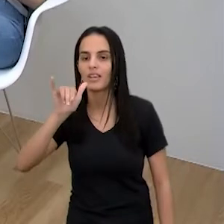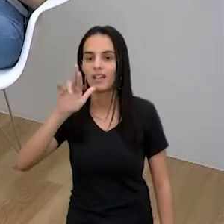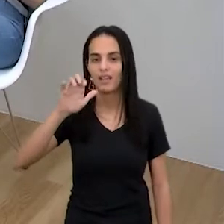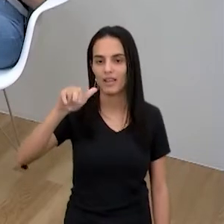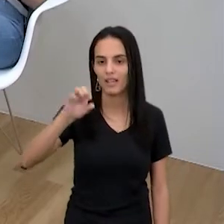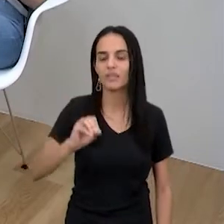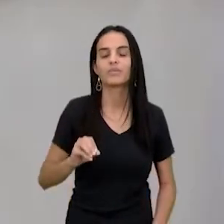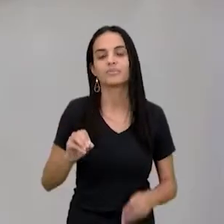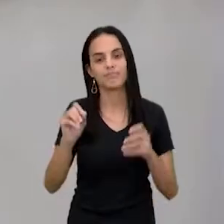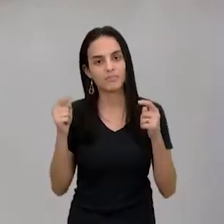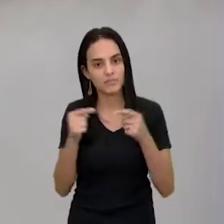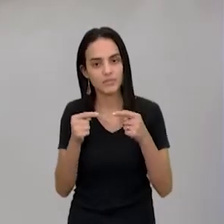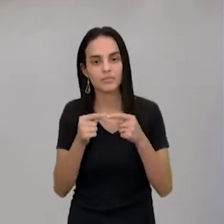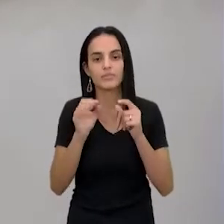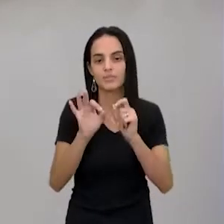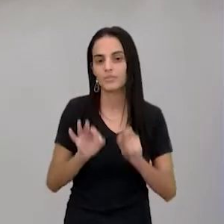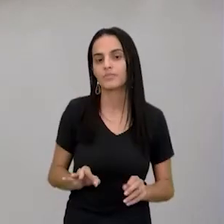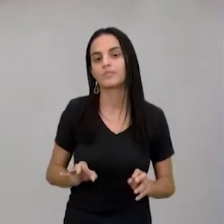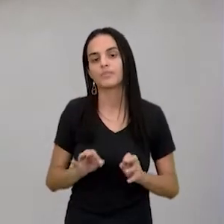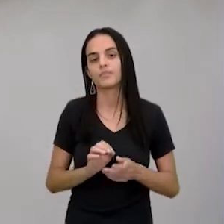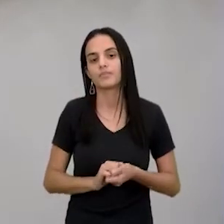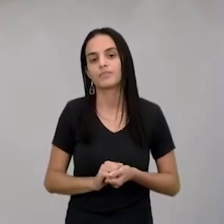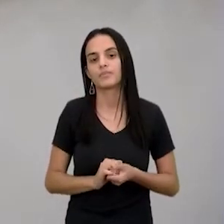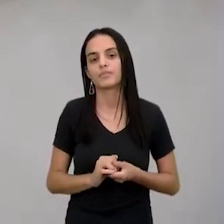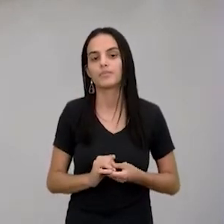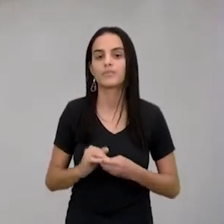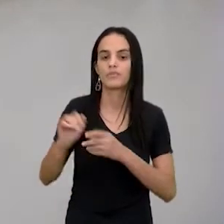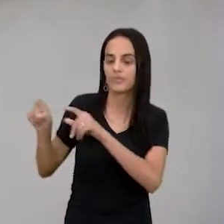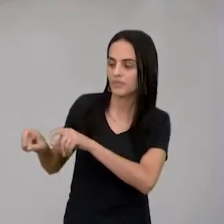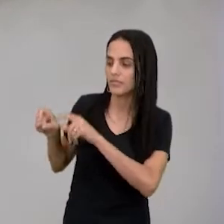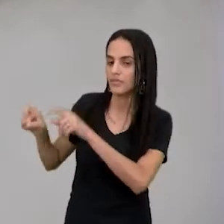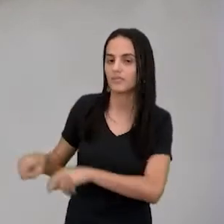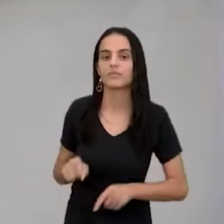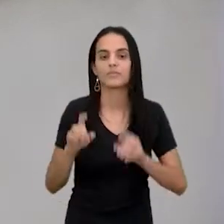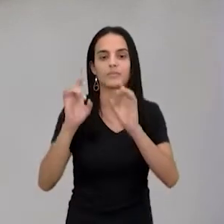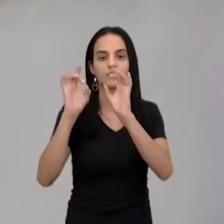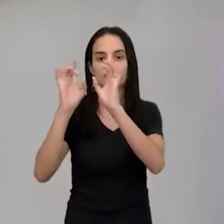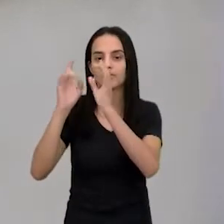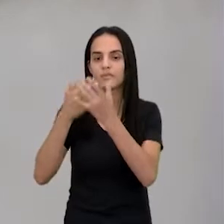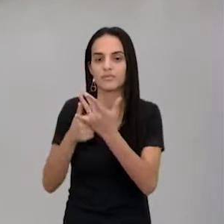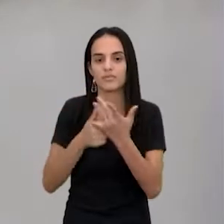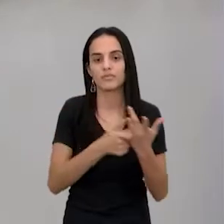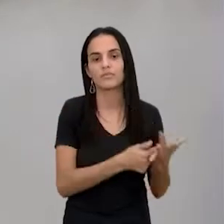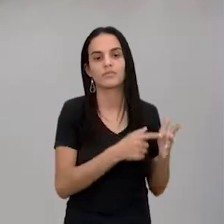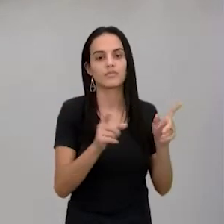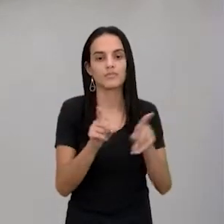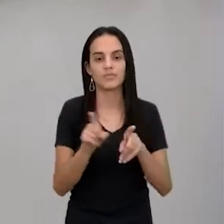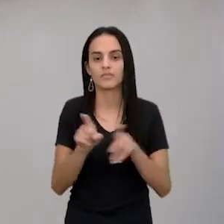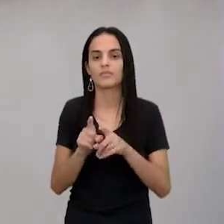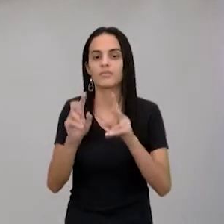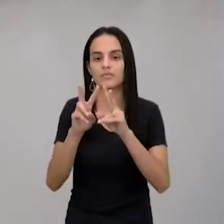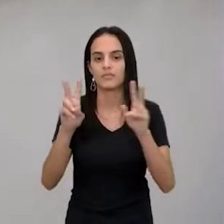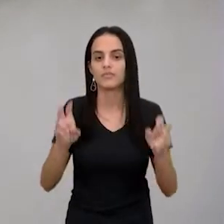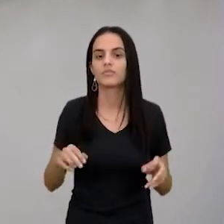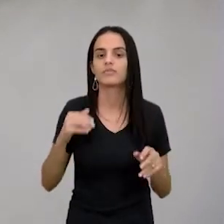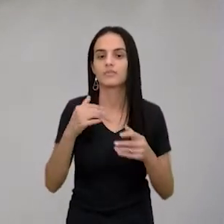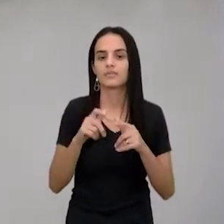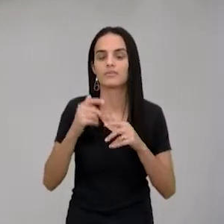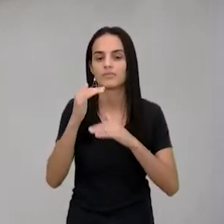ser extinta. Demora muito para nascer, é muito limitada em recursos bioorgânicos. Só que a